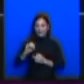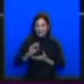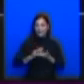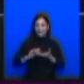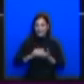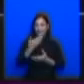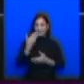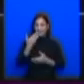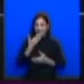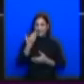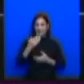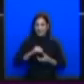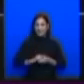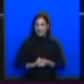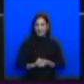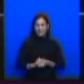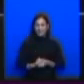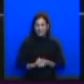Loto Fácil.